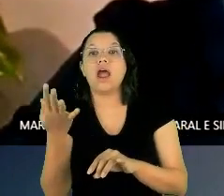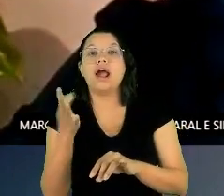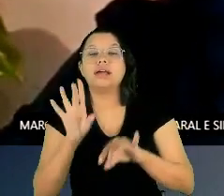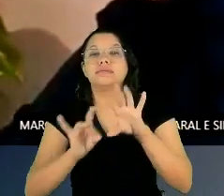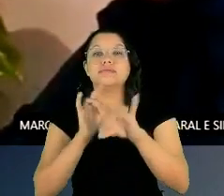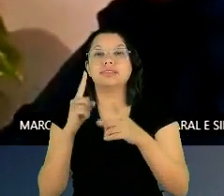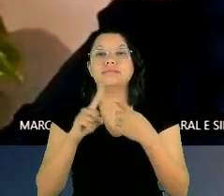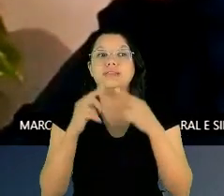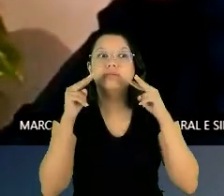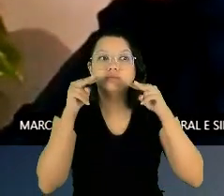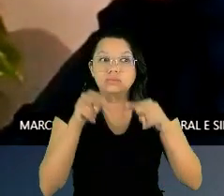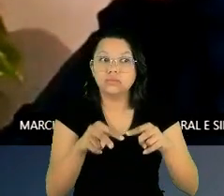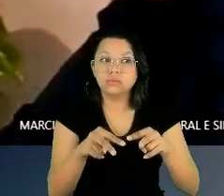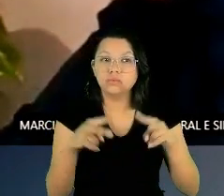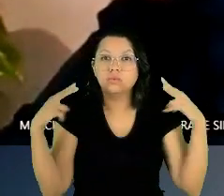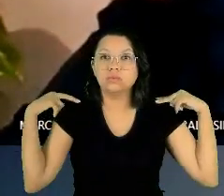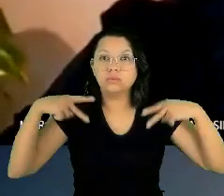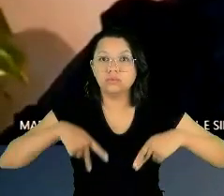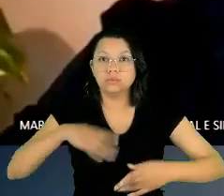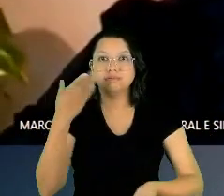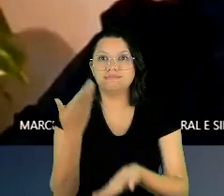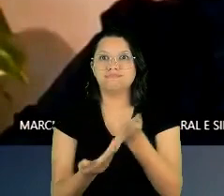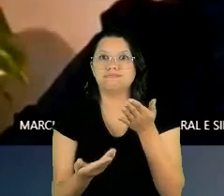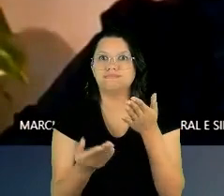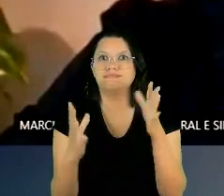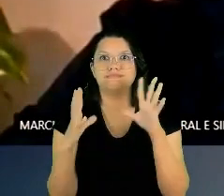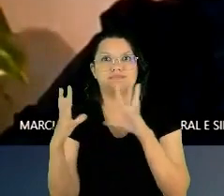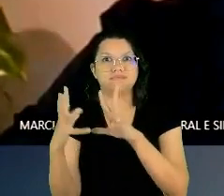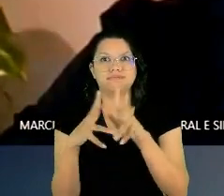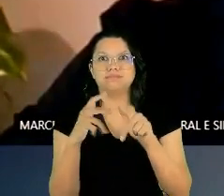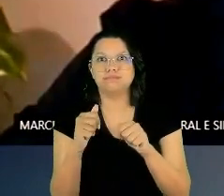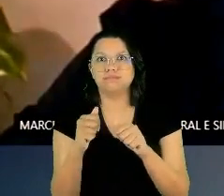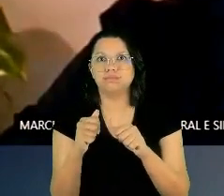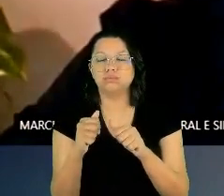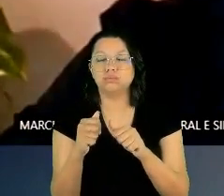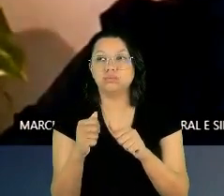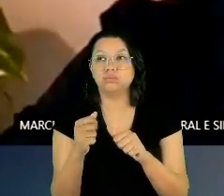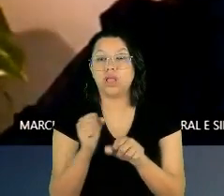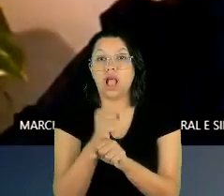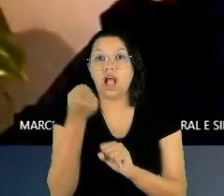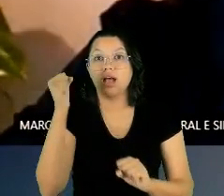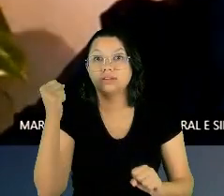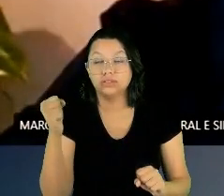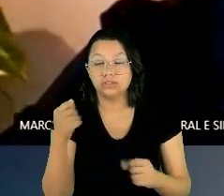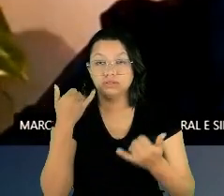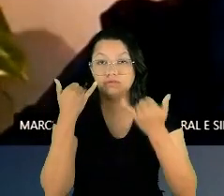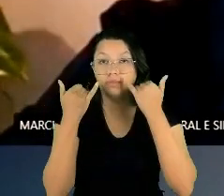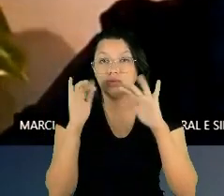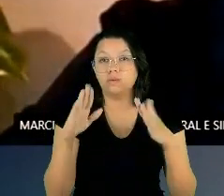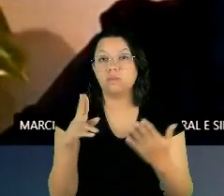quantificar as preferências. Mas do ponto de vista humano, há uma perda enorme de informação quando eu uso o dinheiro, né?